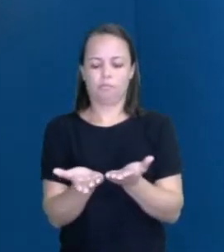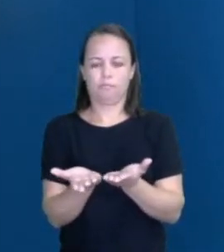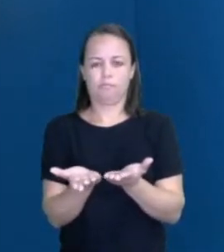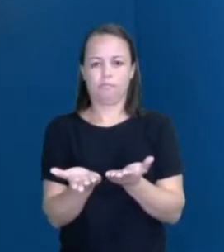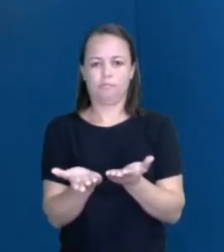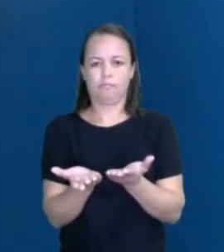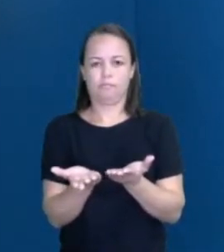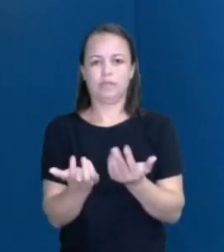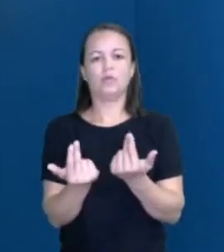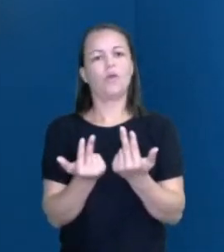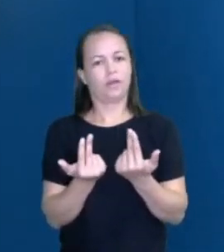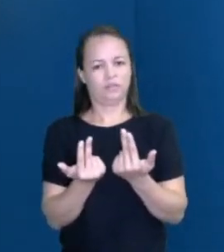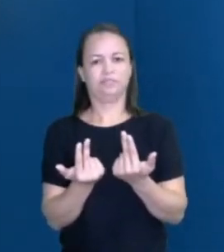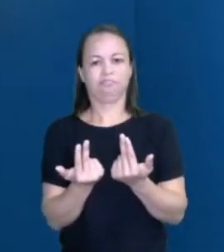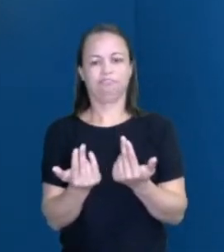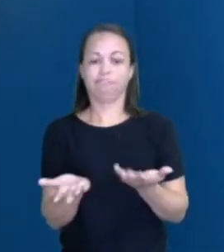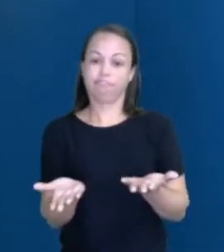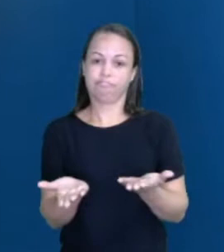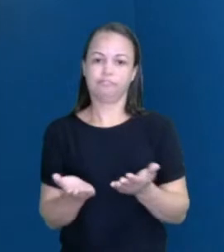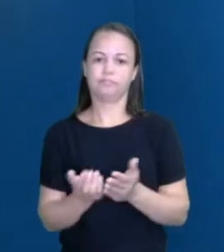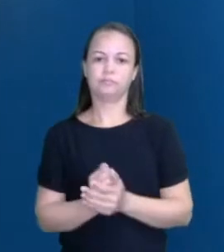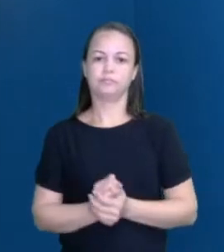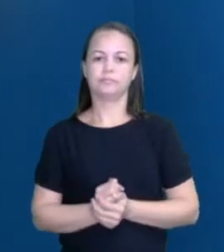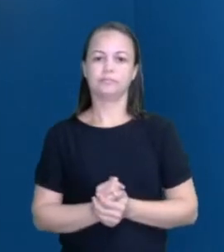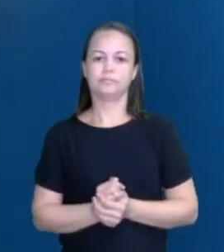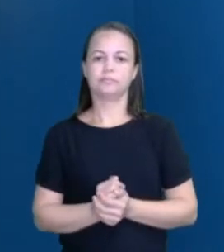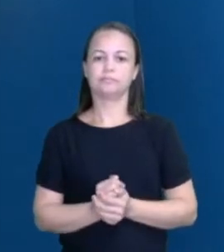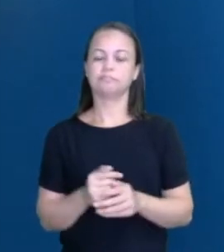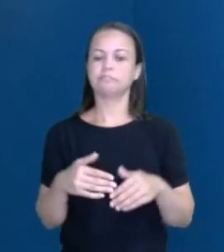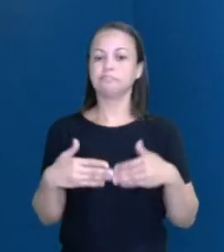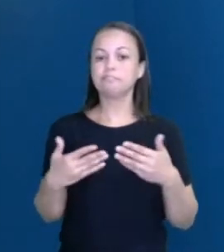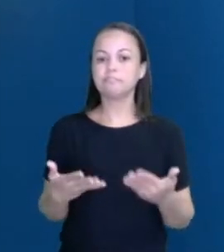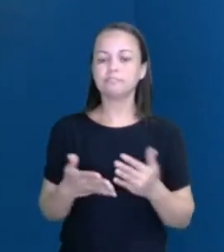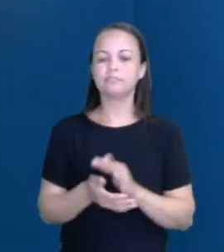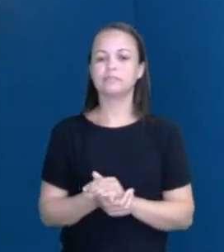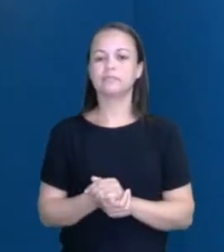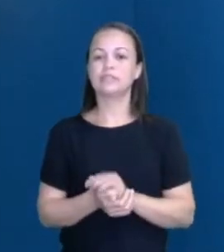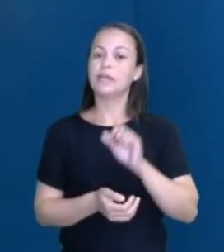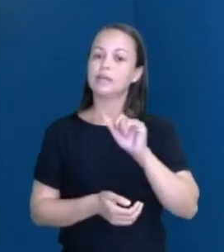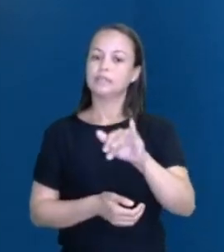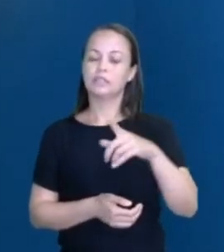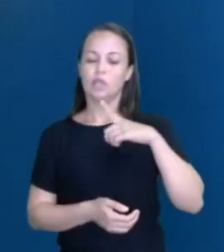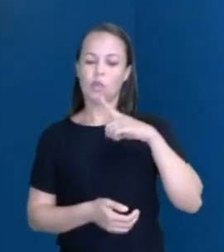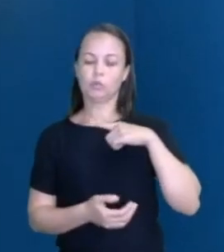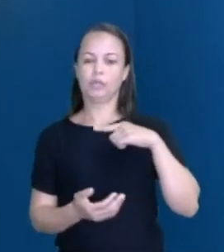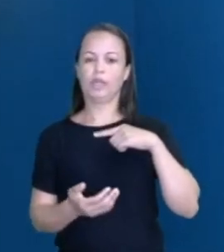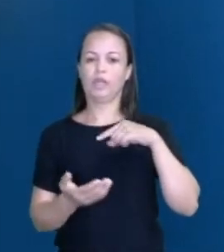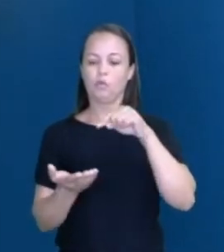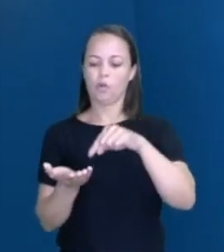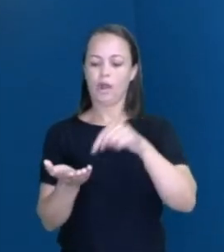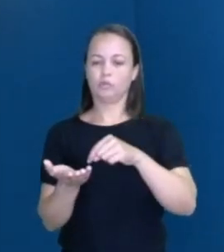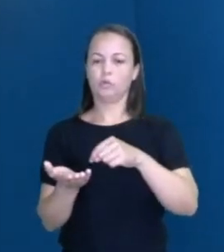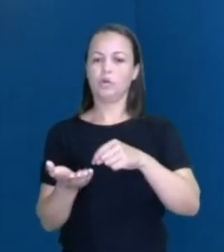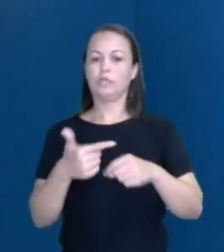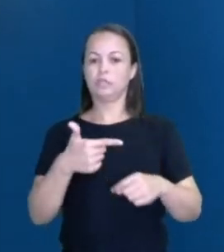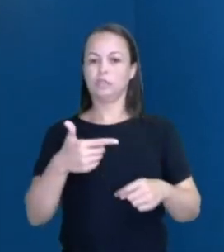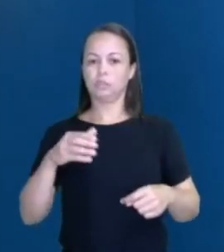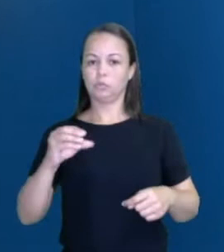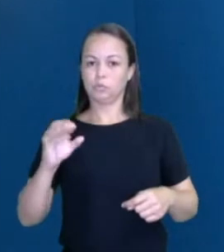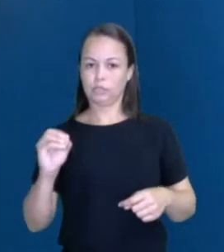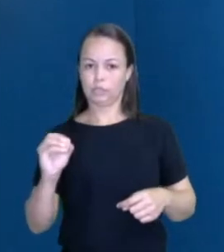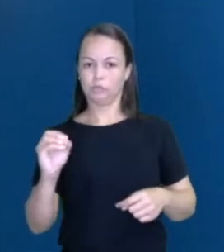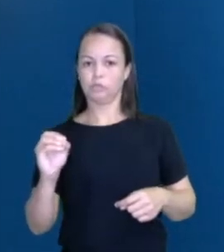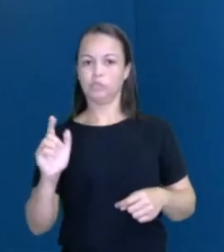quê? Iguais. Ou seja, se eu tenho no lado direito um total de 200